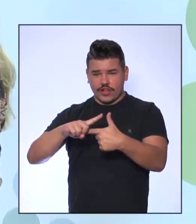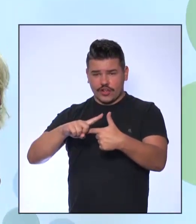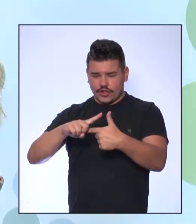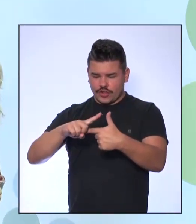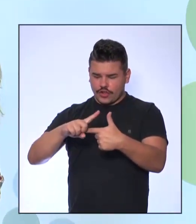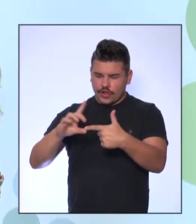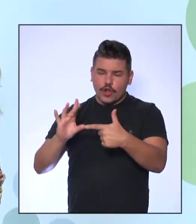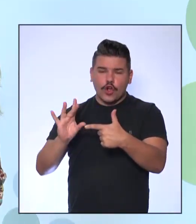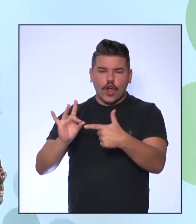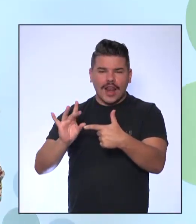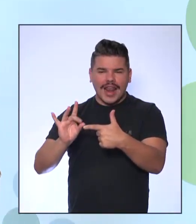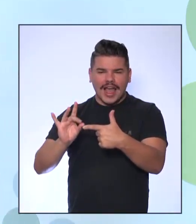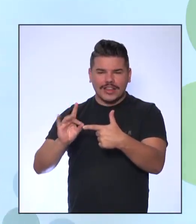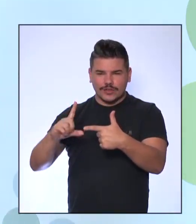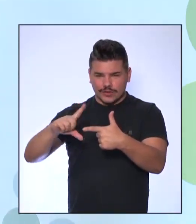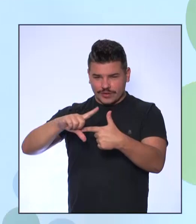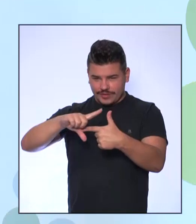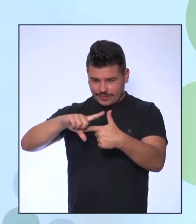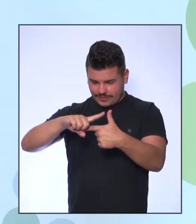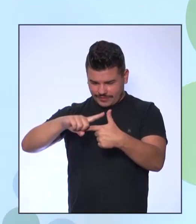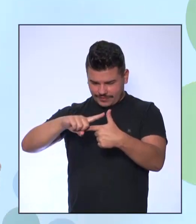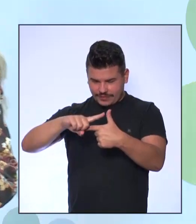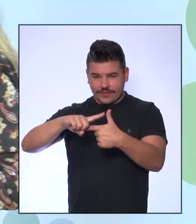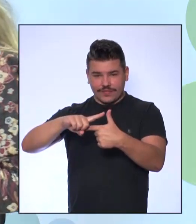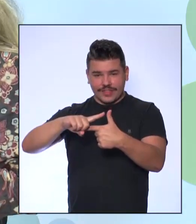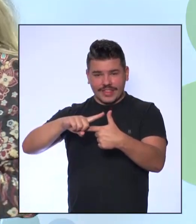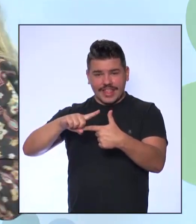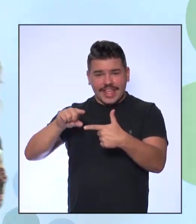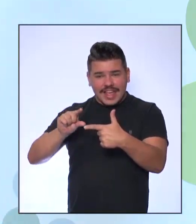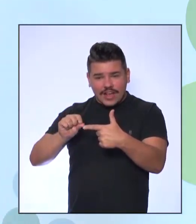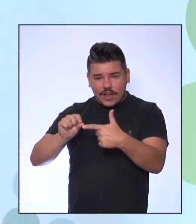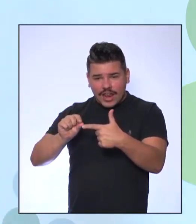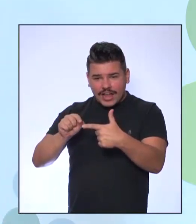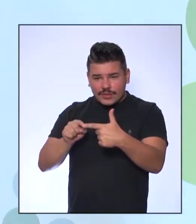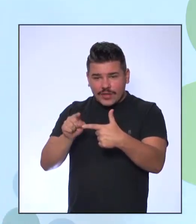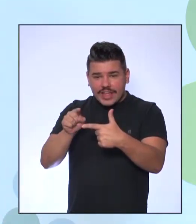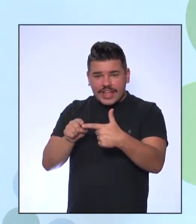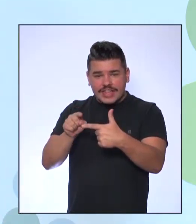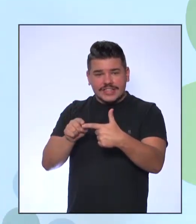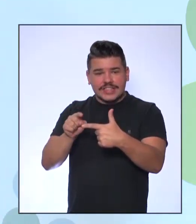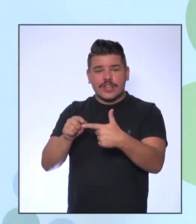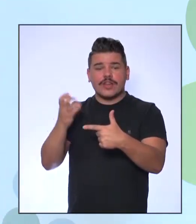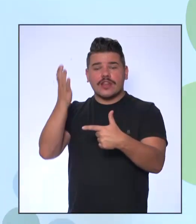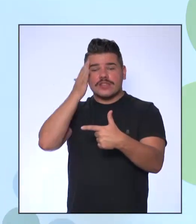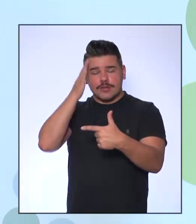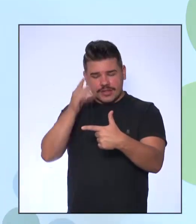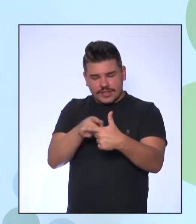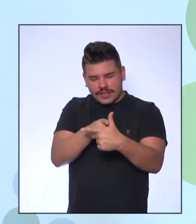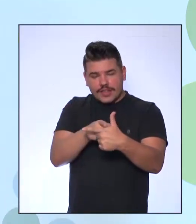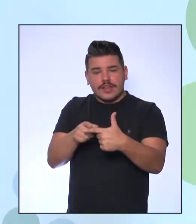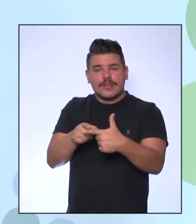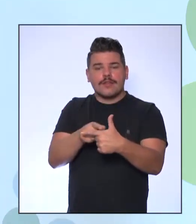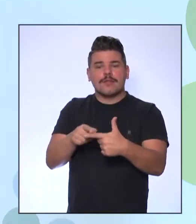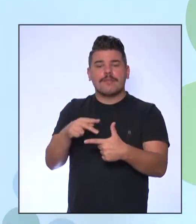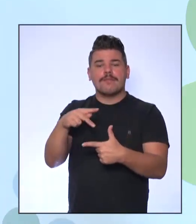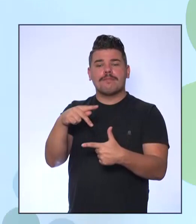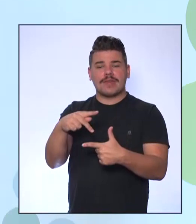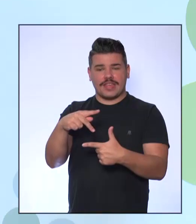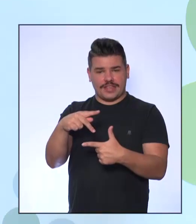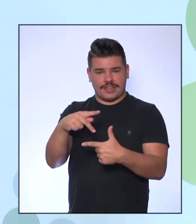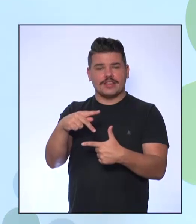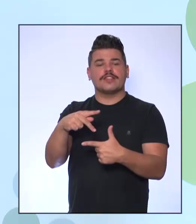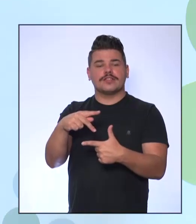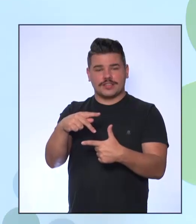termo, ao ângulo alfa. Então, é essa medida aqui. Qual é o valor dessa medida? P. A gente está dizendo que é P.